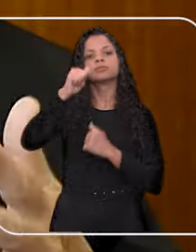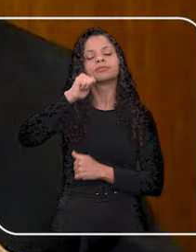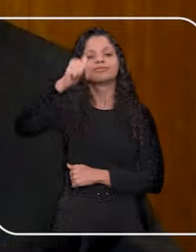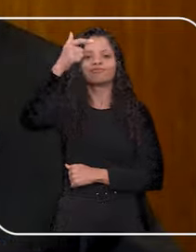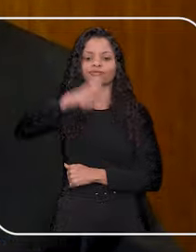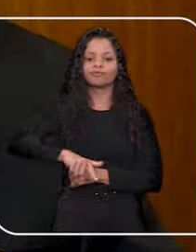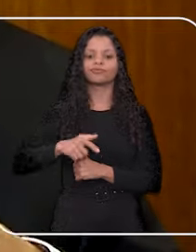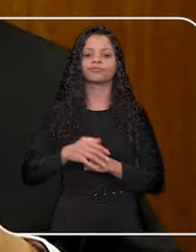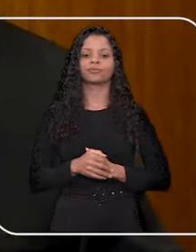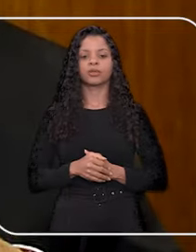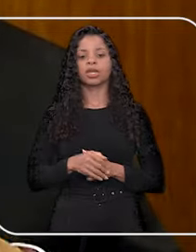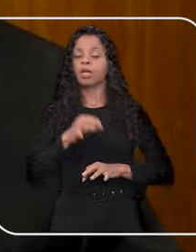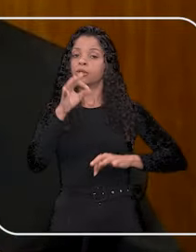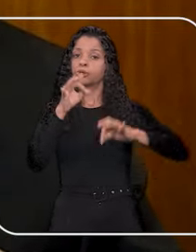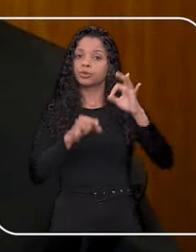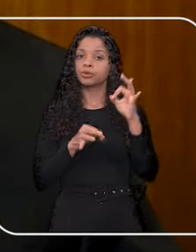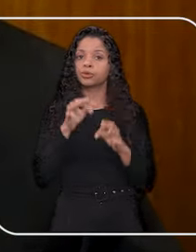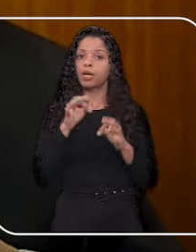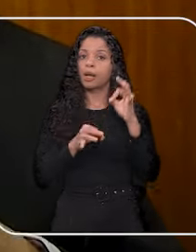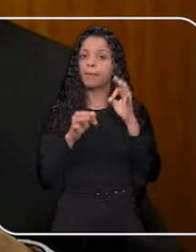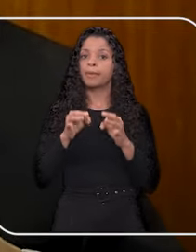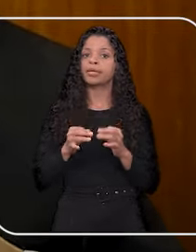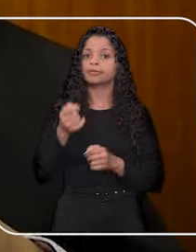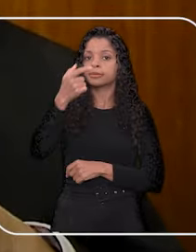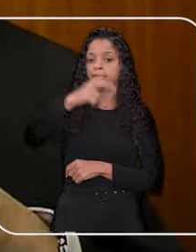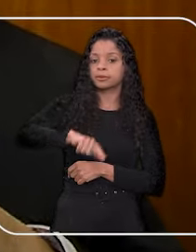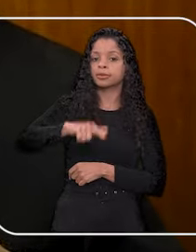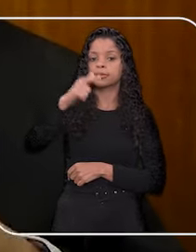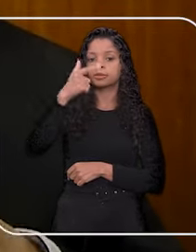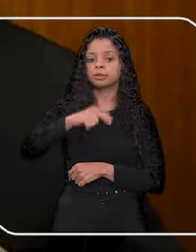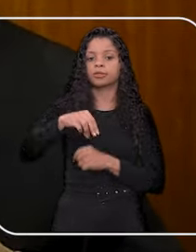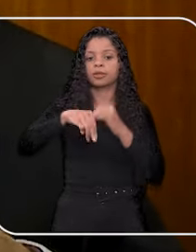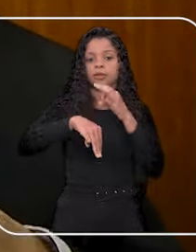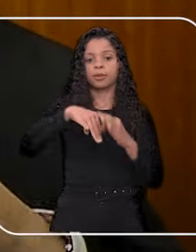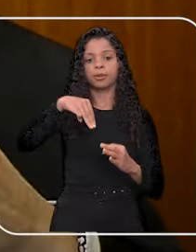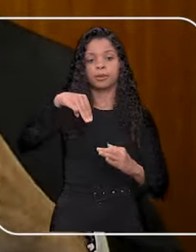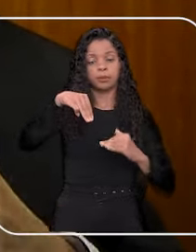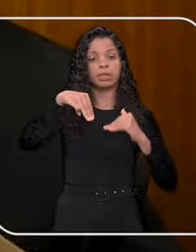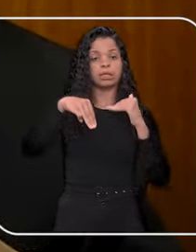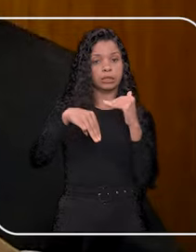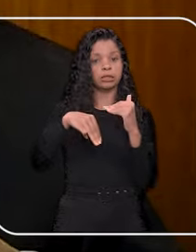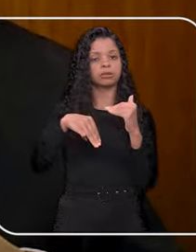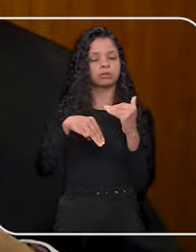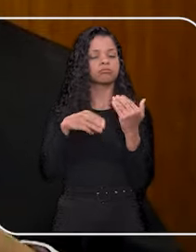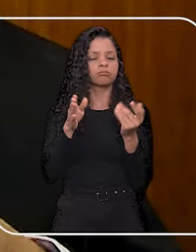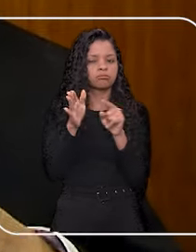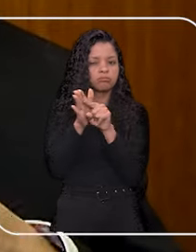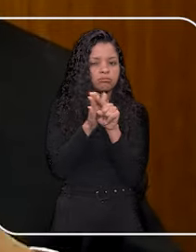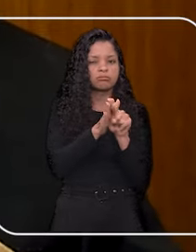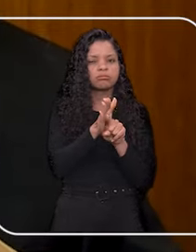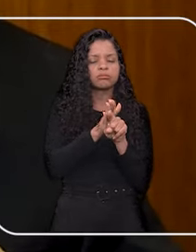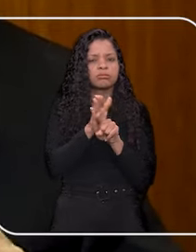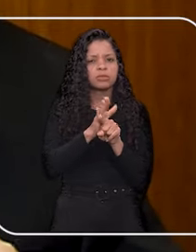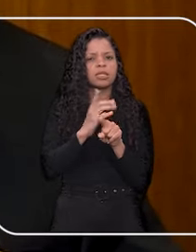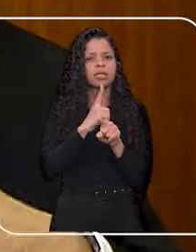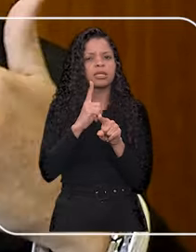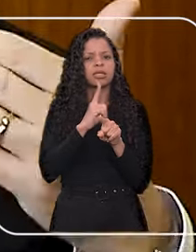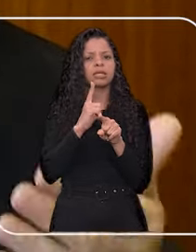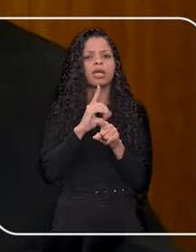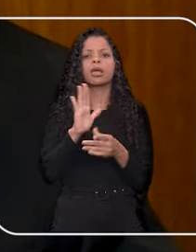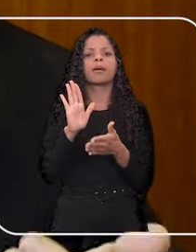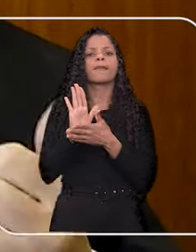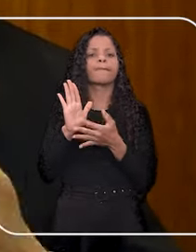relatoria do julgamento sobre o rito dos repetitivos é do ministro Joel Elan passorn que verificou haver posicionamentos